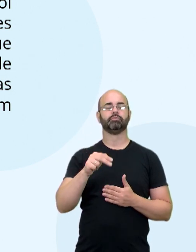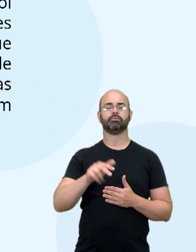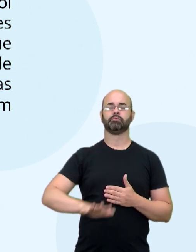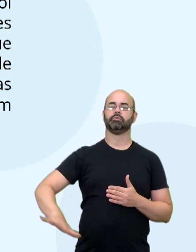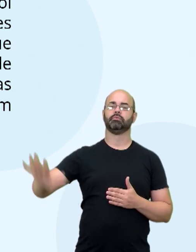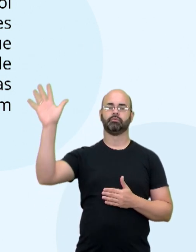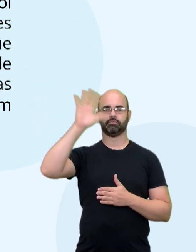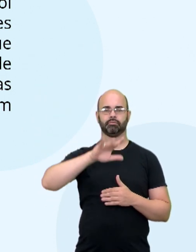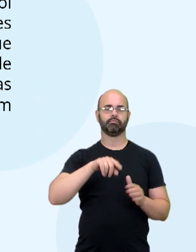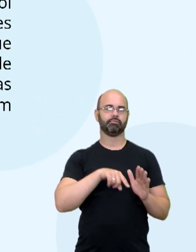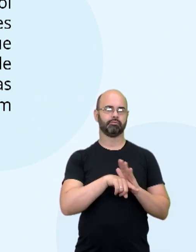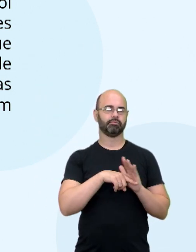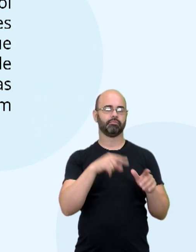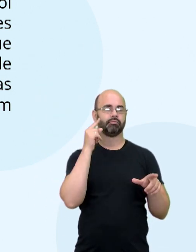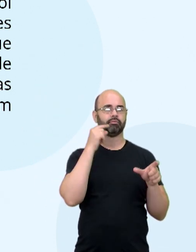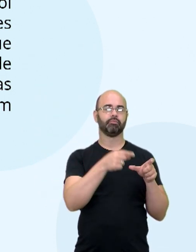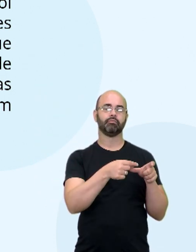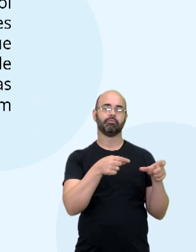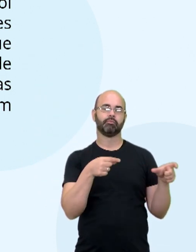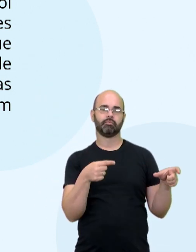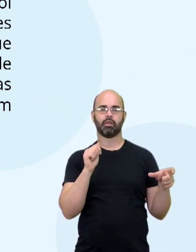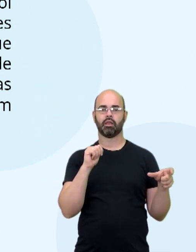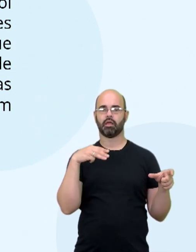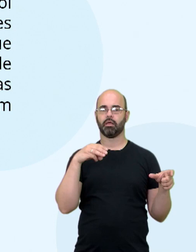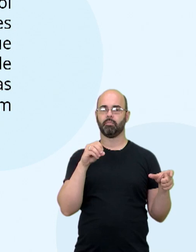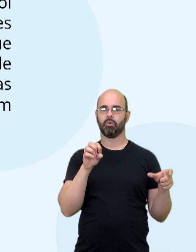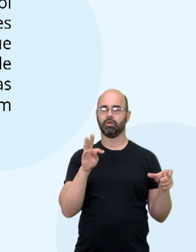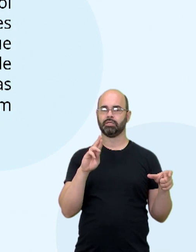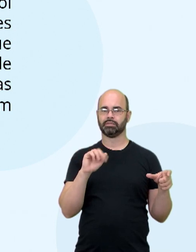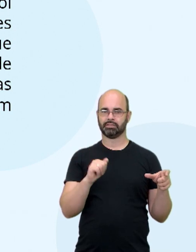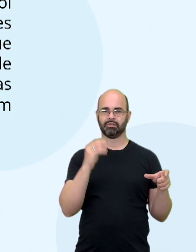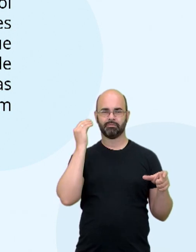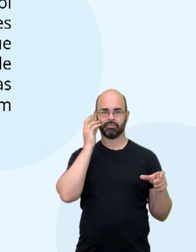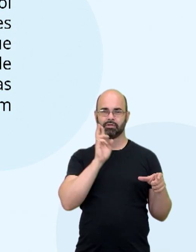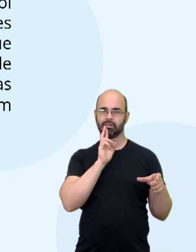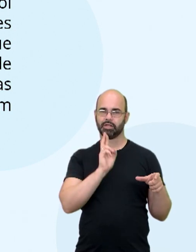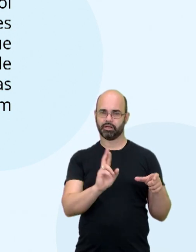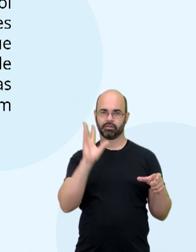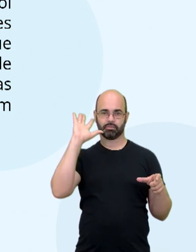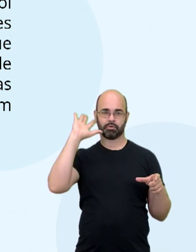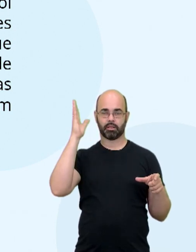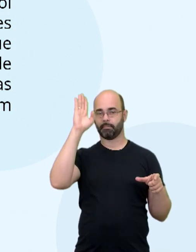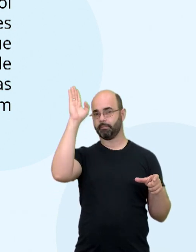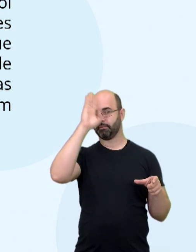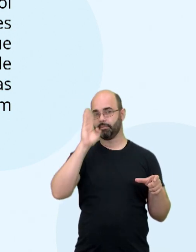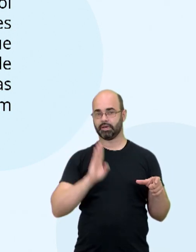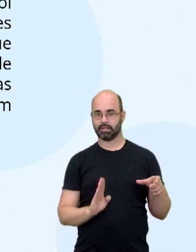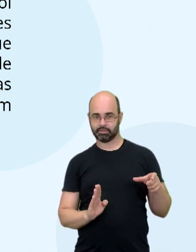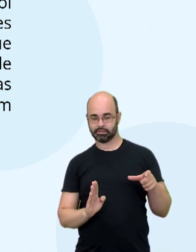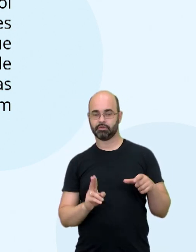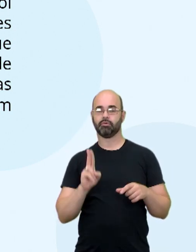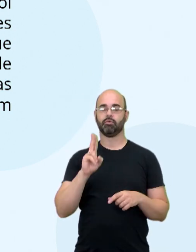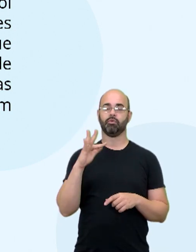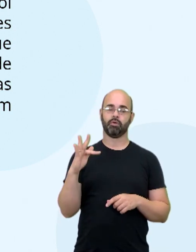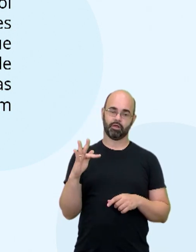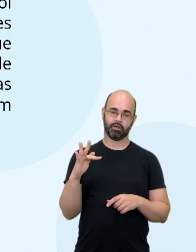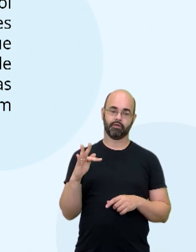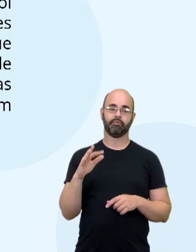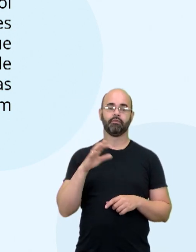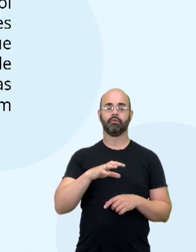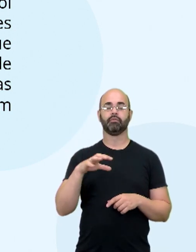foi planejada de modo a produzir resultados para Brasil, grandes regiões, unidades da federação,